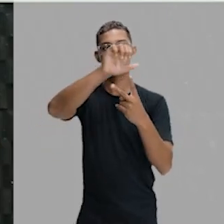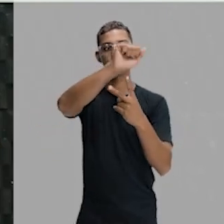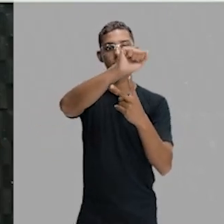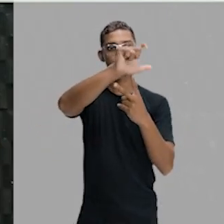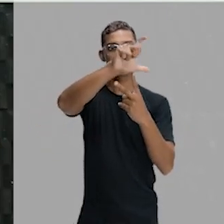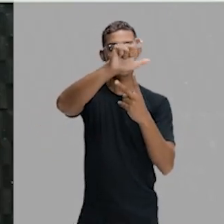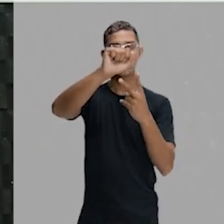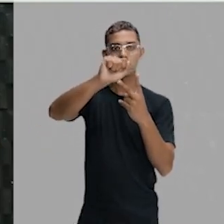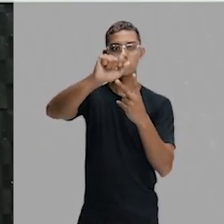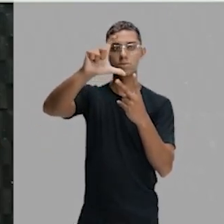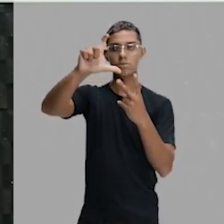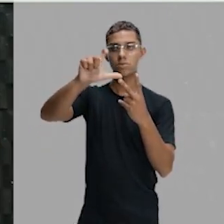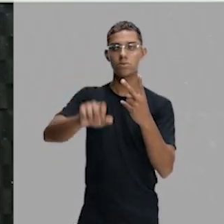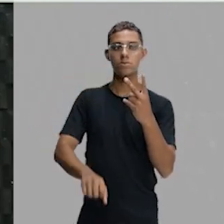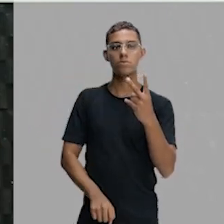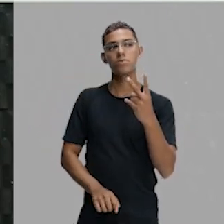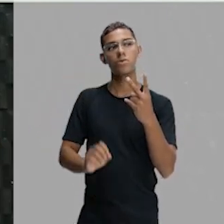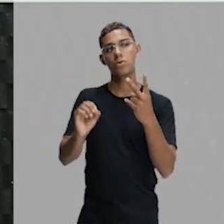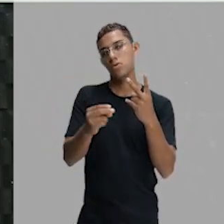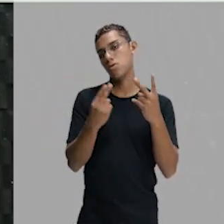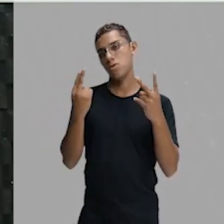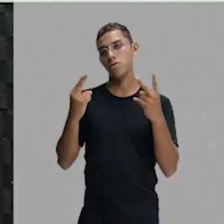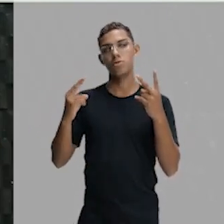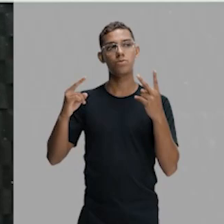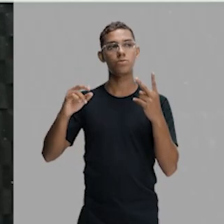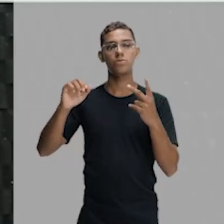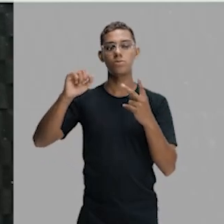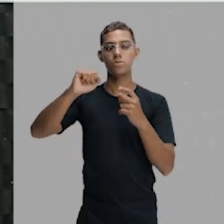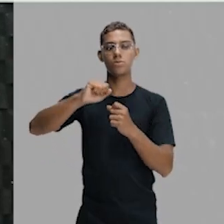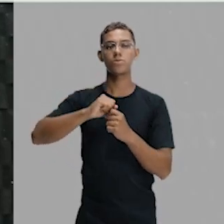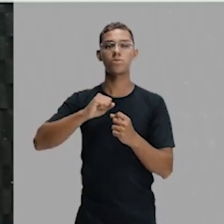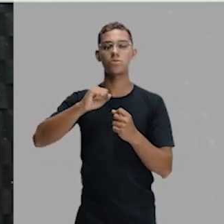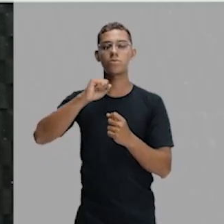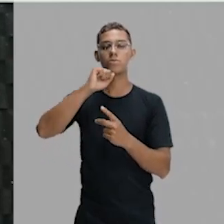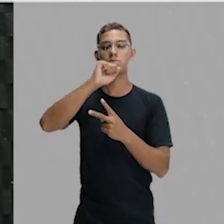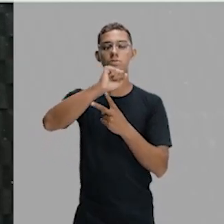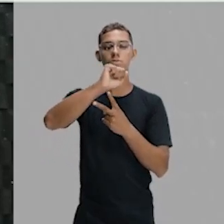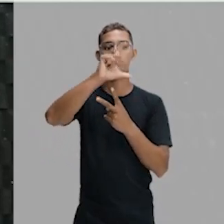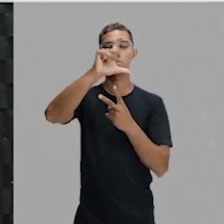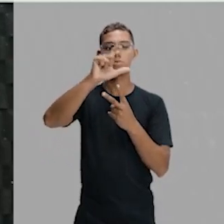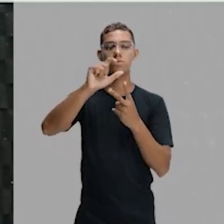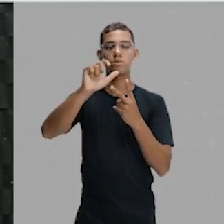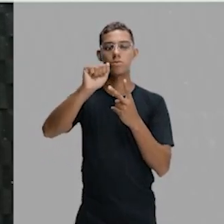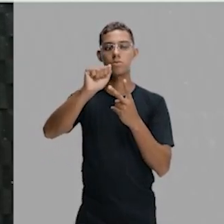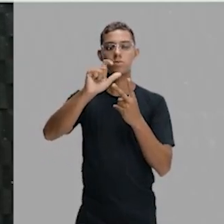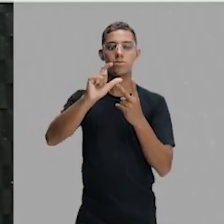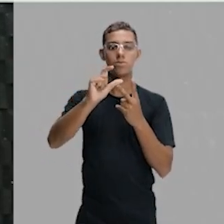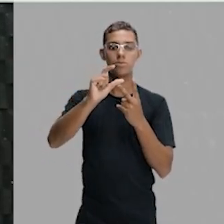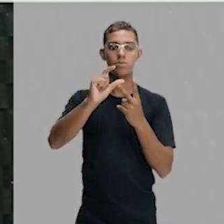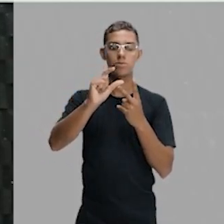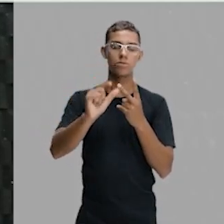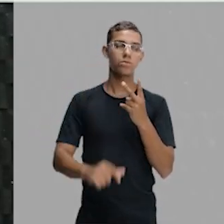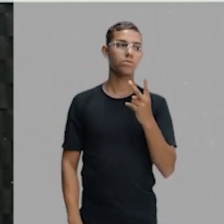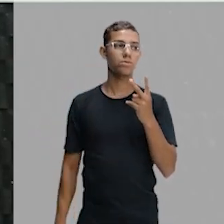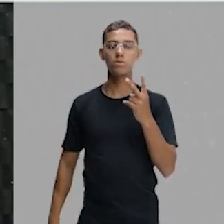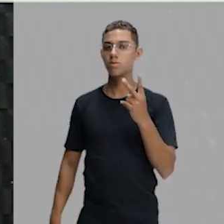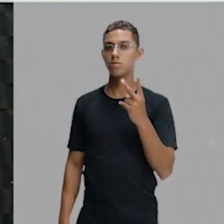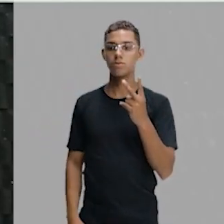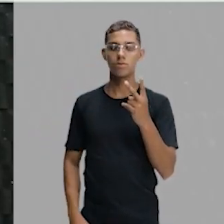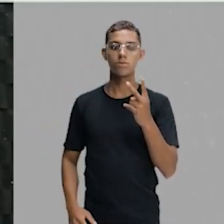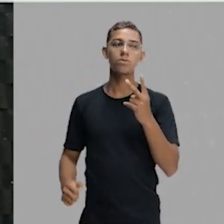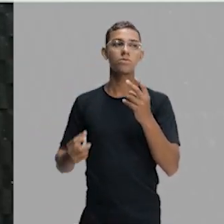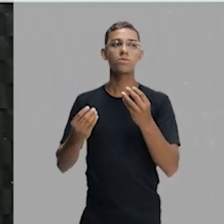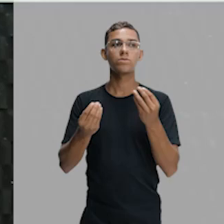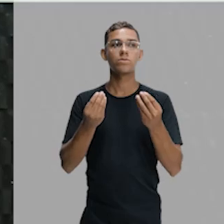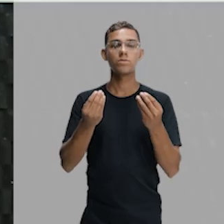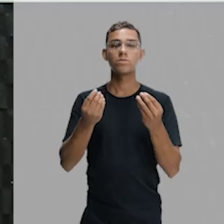azão e um azinho. Por quê? Nós aprendemos na aula passada que a característica que se expressa